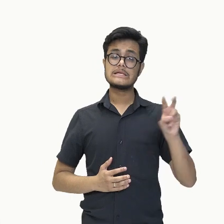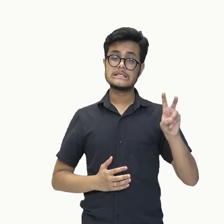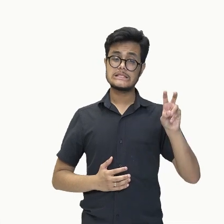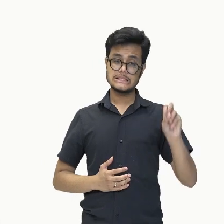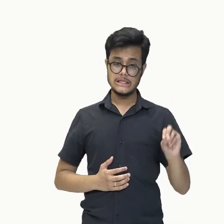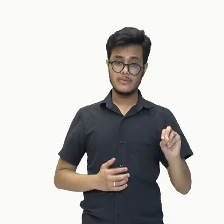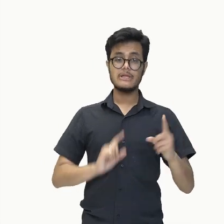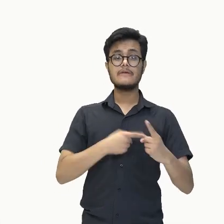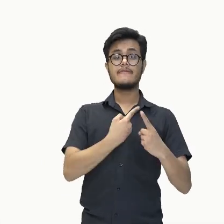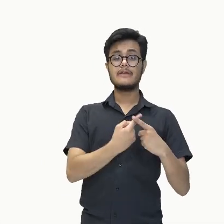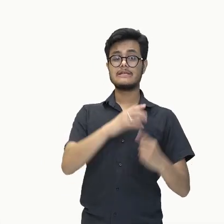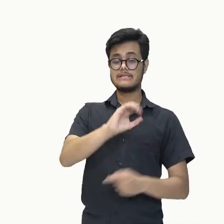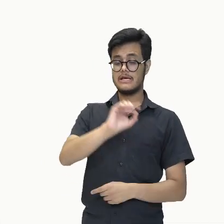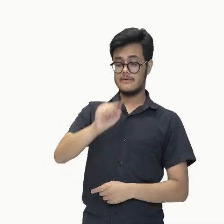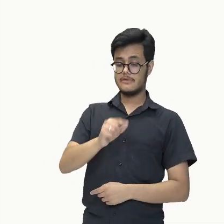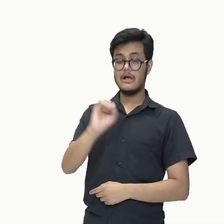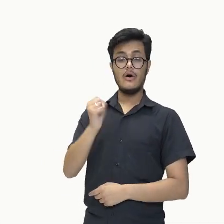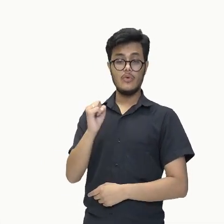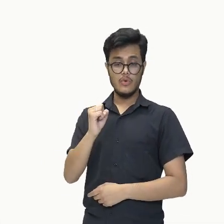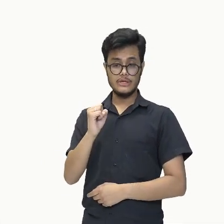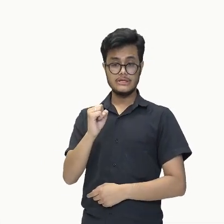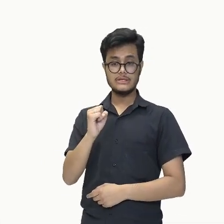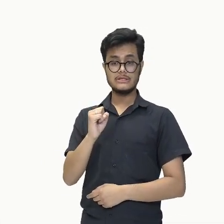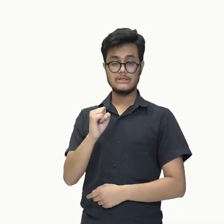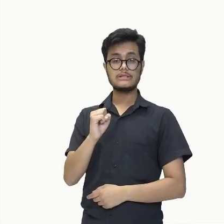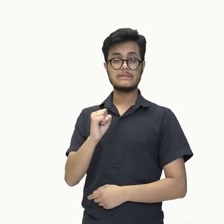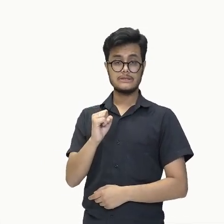50 vezes 0,8 é o mesmo que 5 vezes